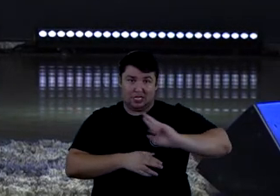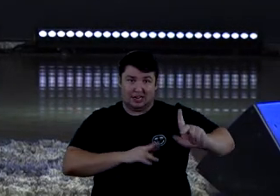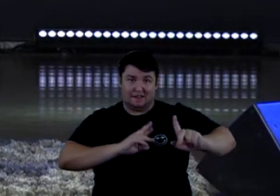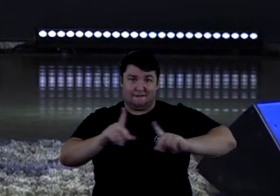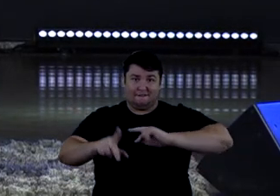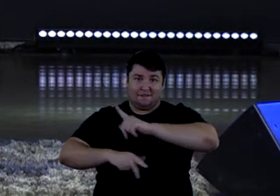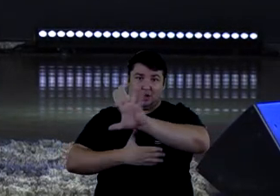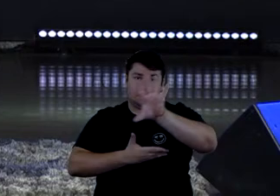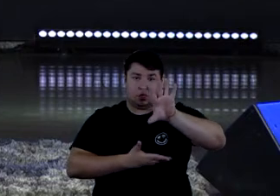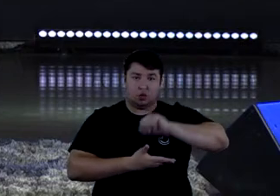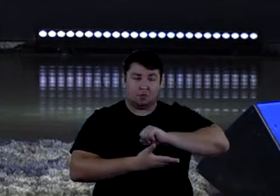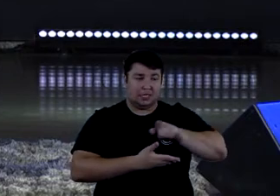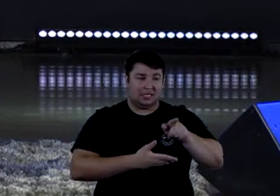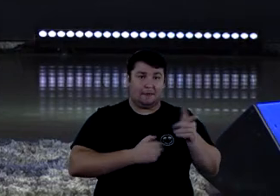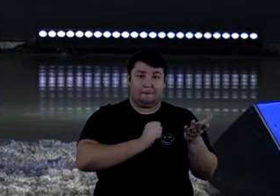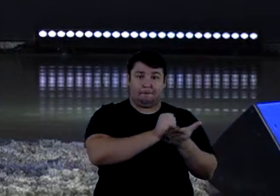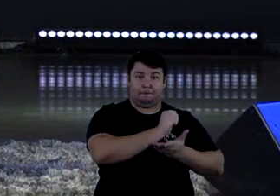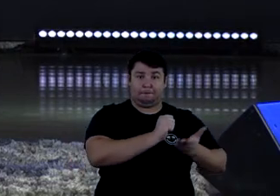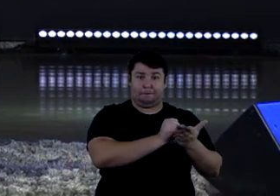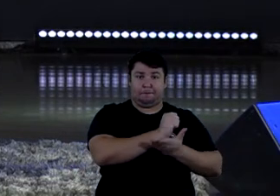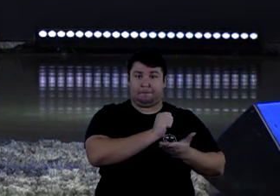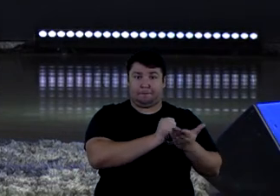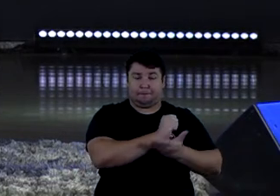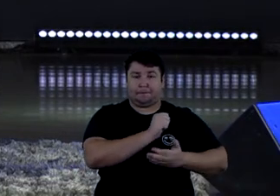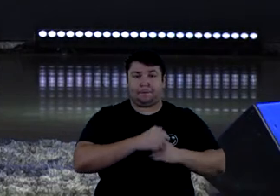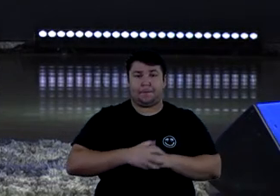Diga comigo: selvagem,